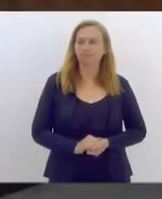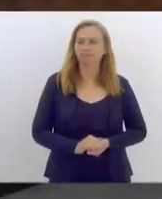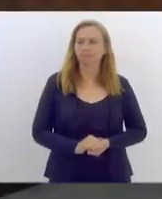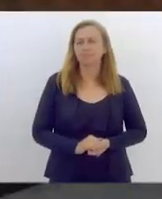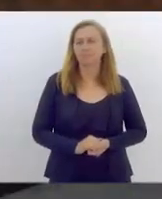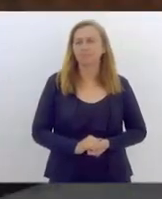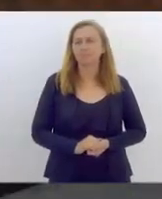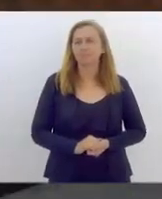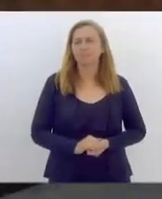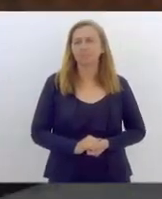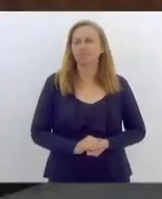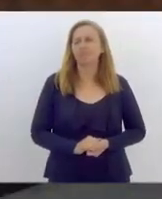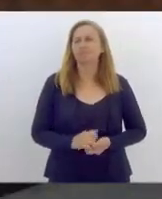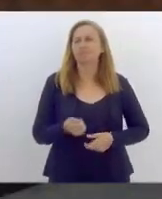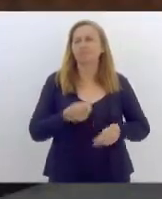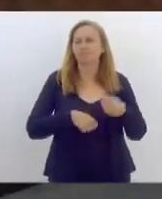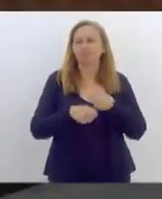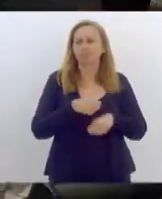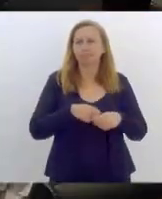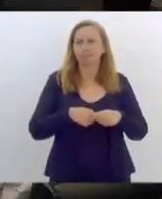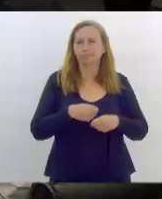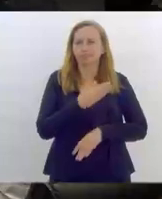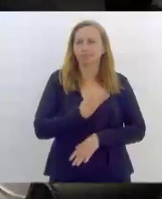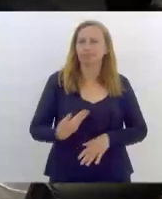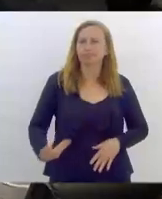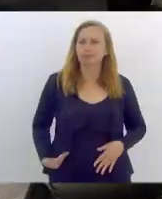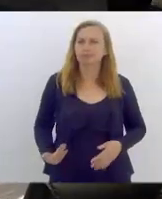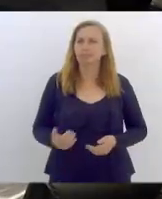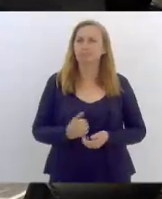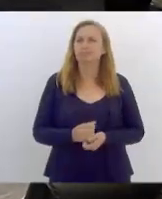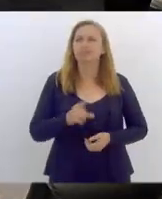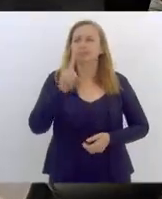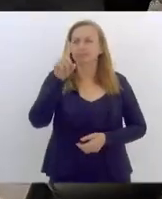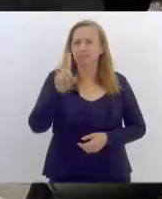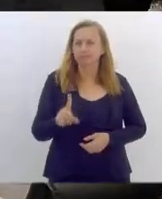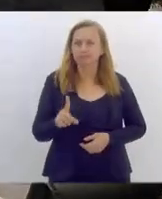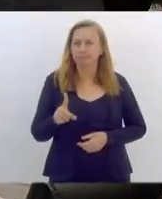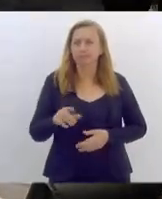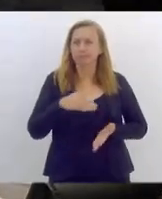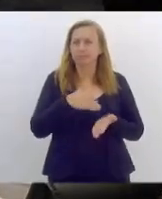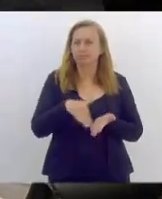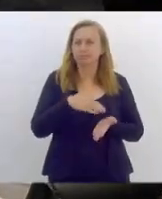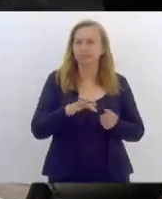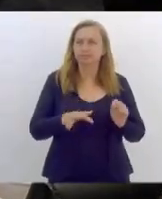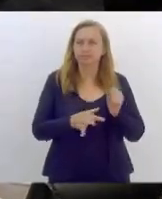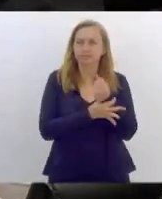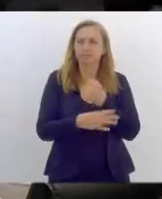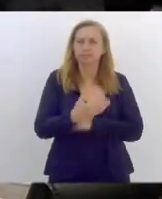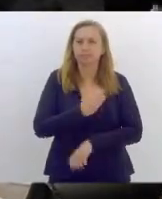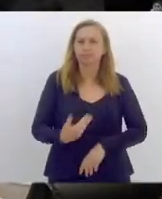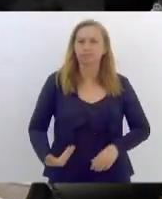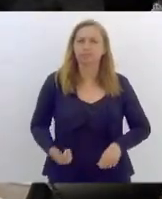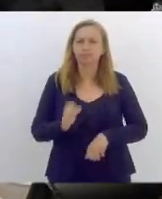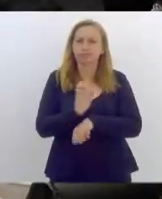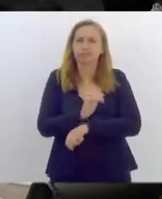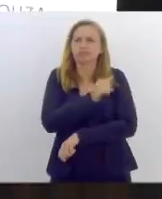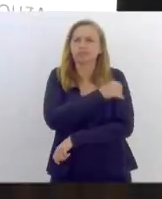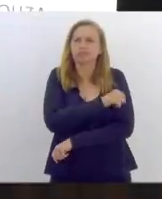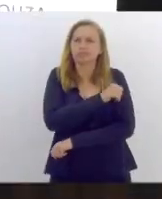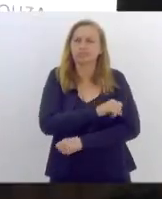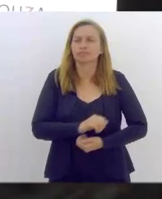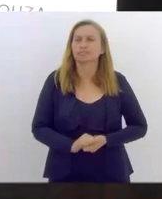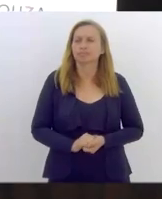na administração pública, tendo atuado como diretora da Secretaria de Segurança Pública do Estado do Rio de Janeiro